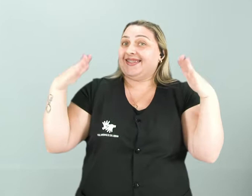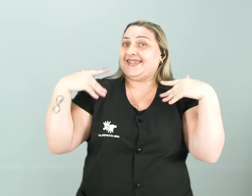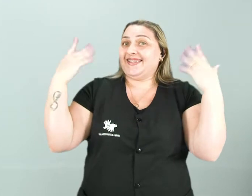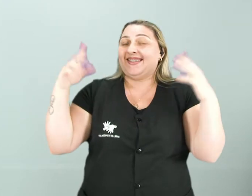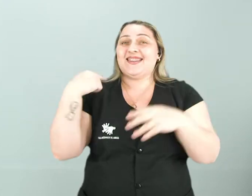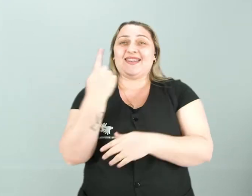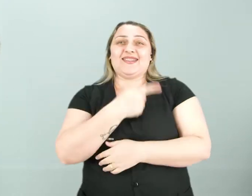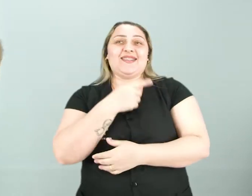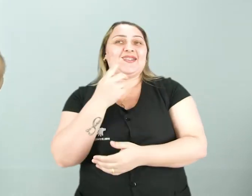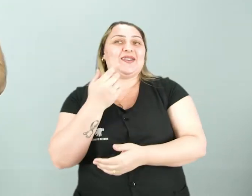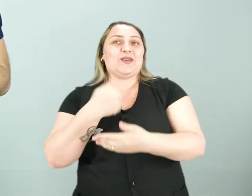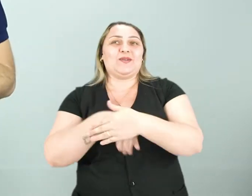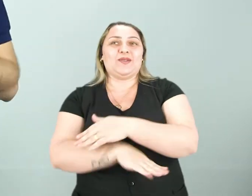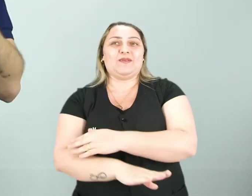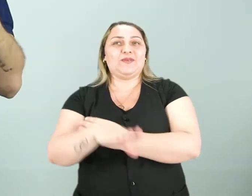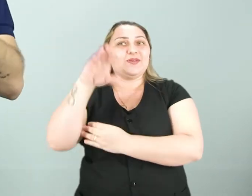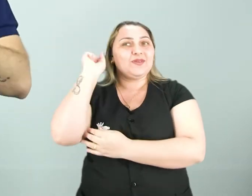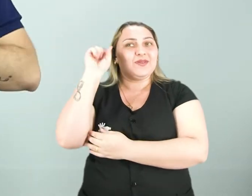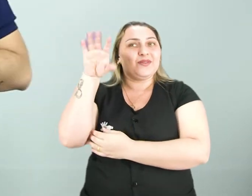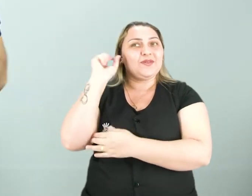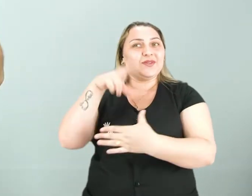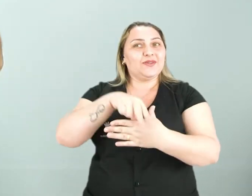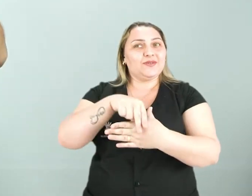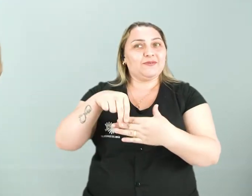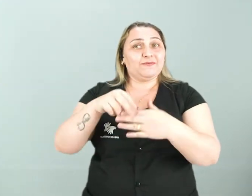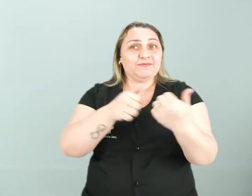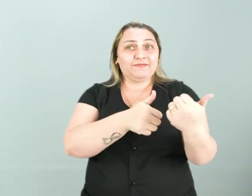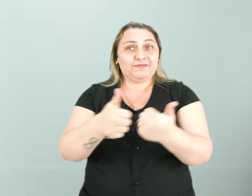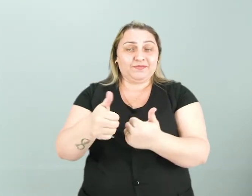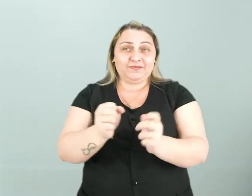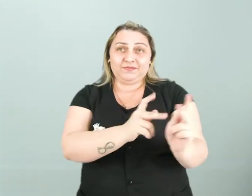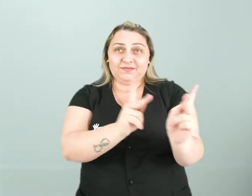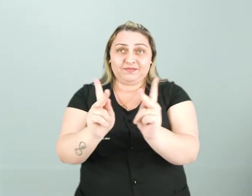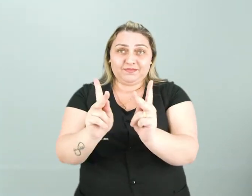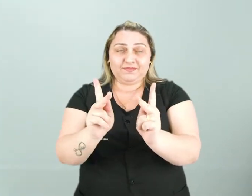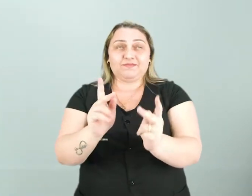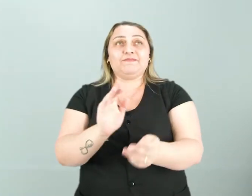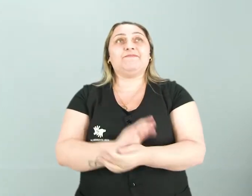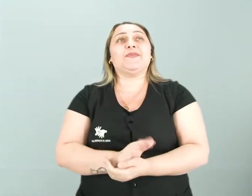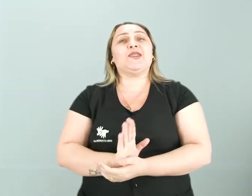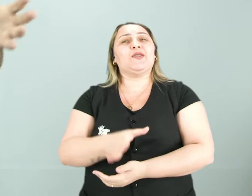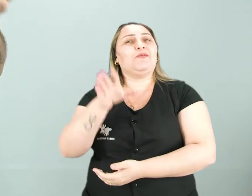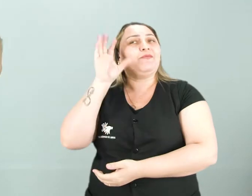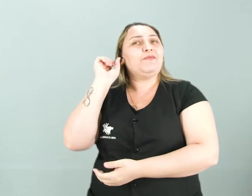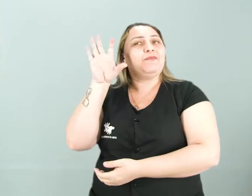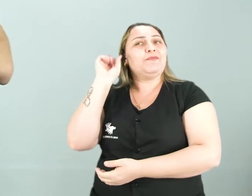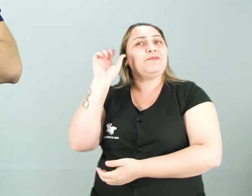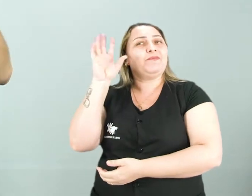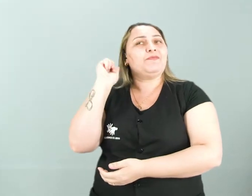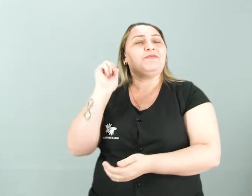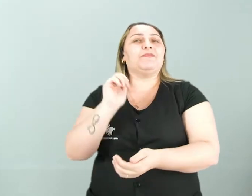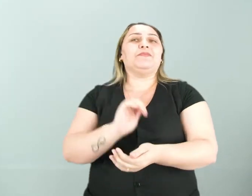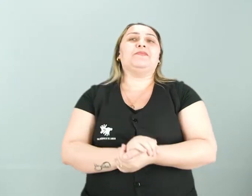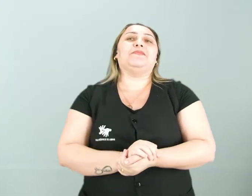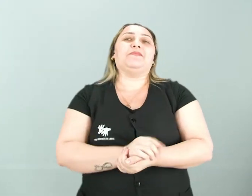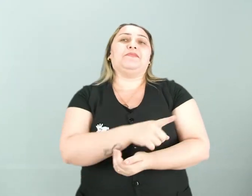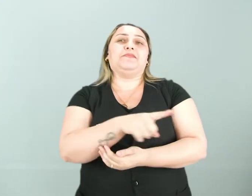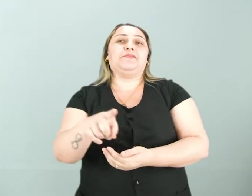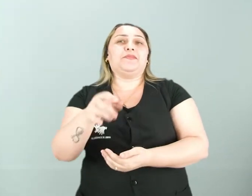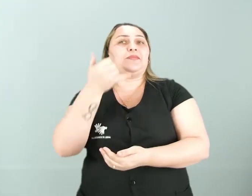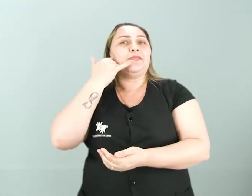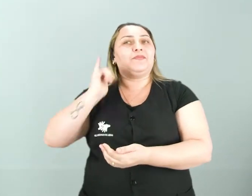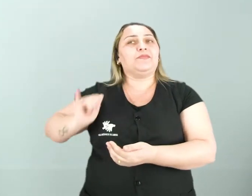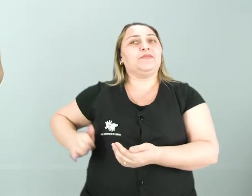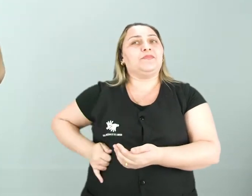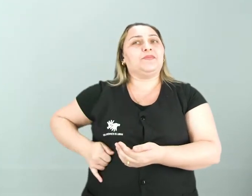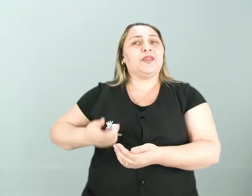nós costumamos ouvir os cordéis. Tudo bem? Com certeza você já deve ter ouvido, né? Aí no seu